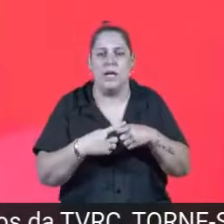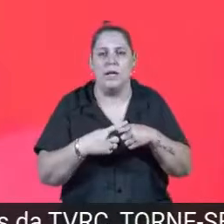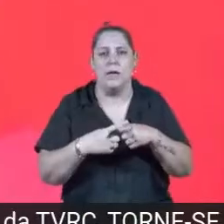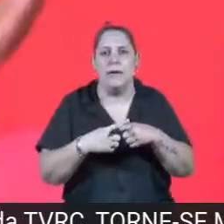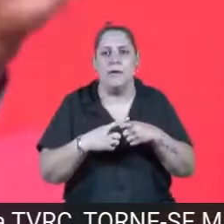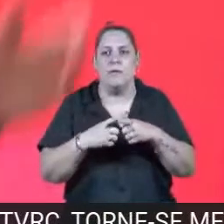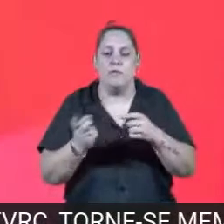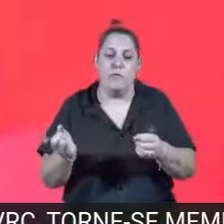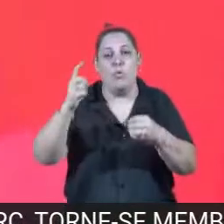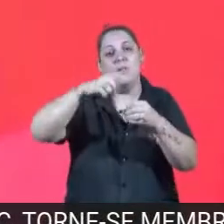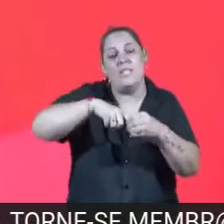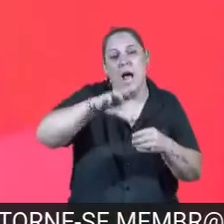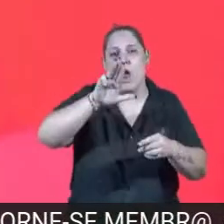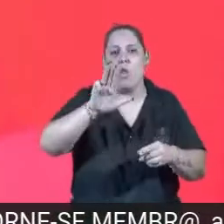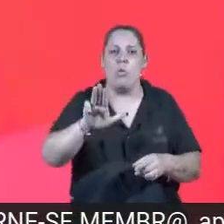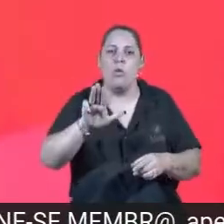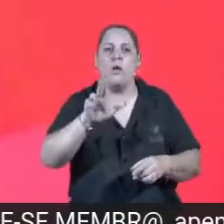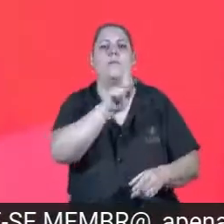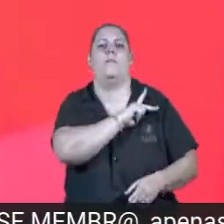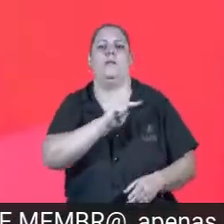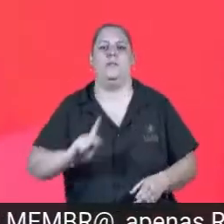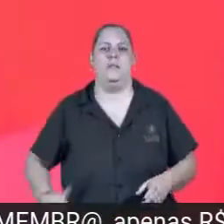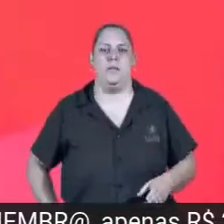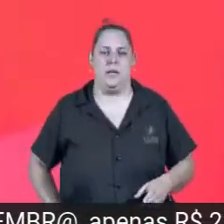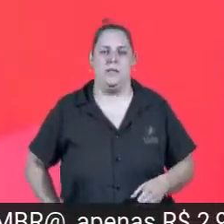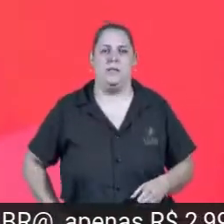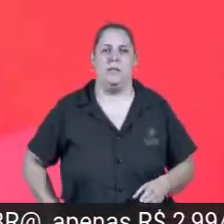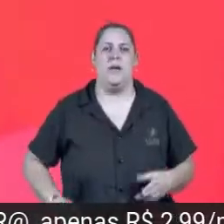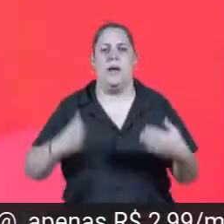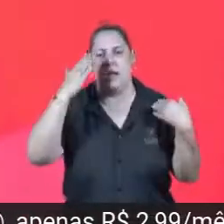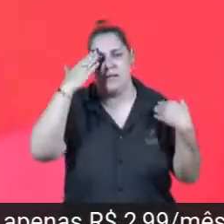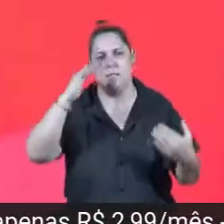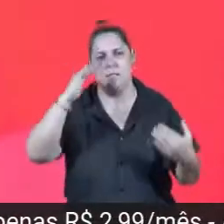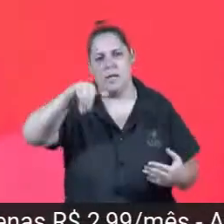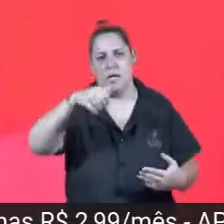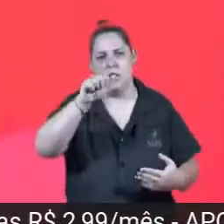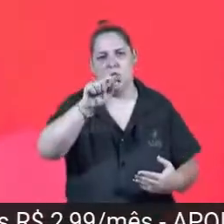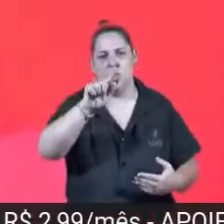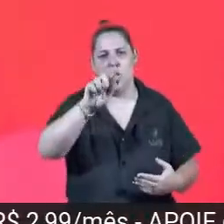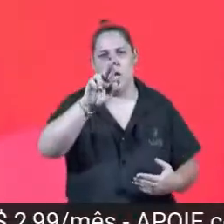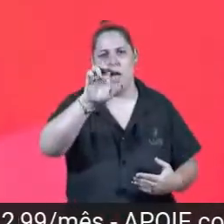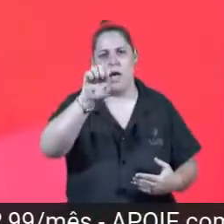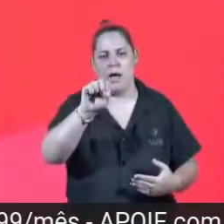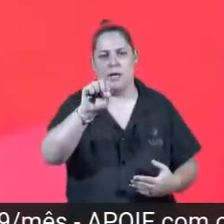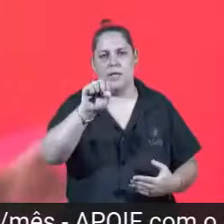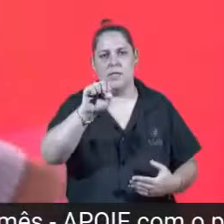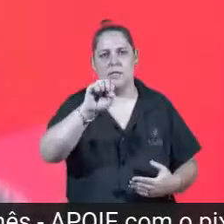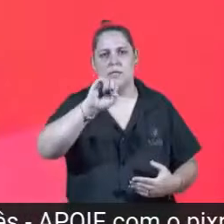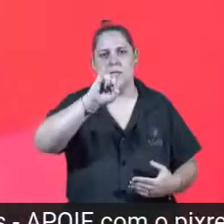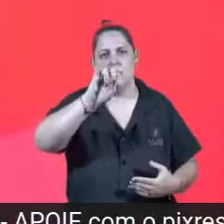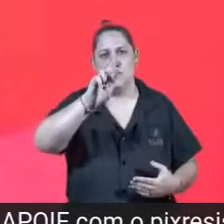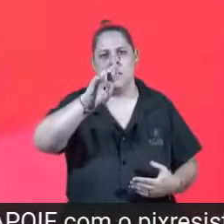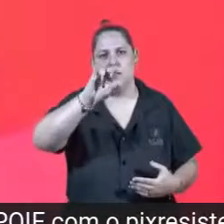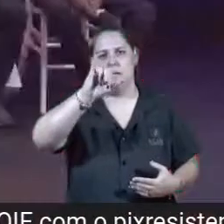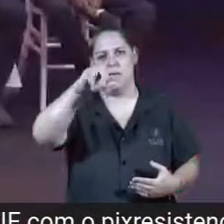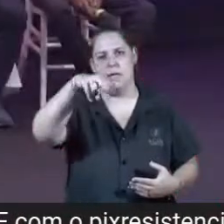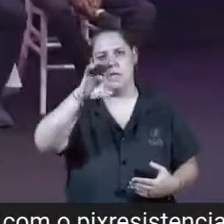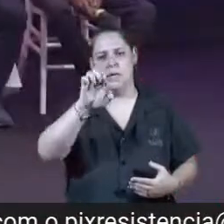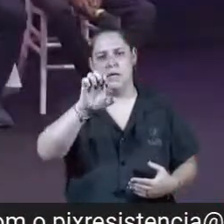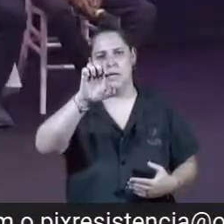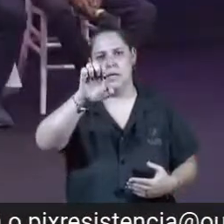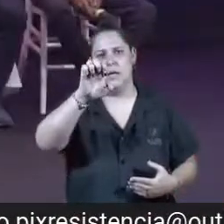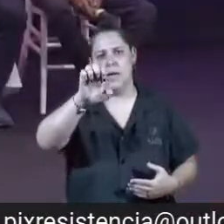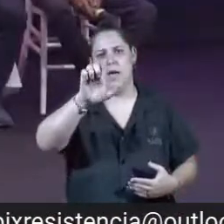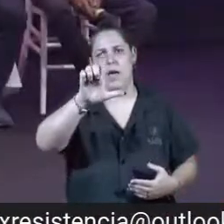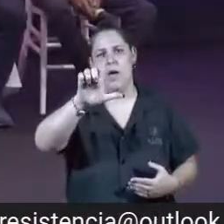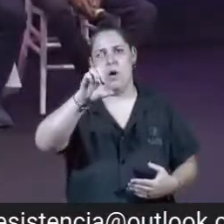da República. Então, cumprimentar a Gleice, cumprimentar o Jacques aqui conosco, cumprimentar o Humberto Costa, cumprimentar a Irine, nossa deputada, o Helder,